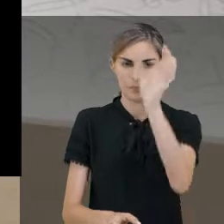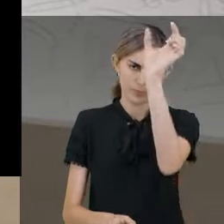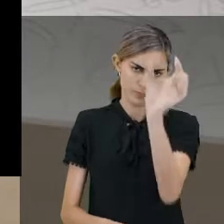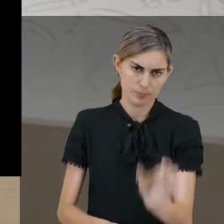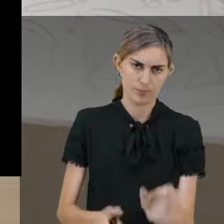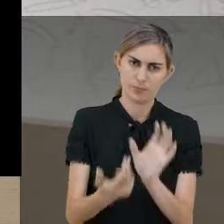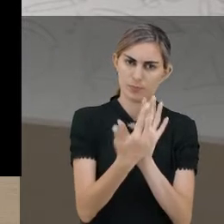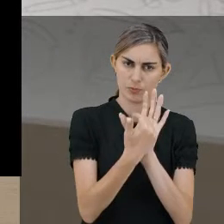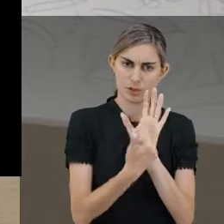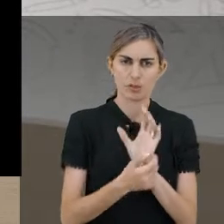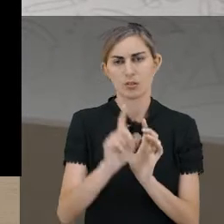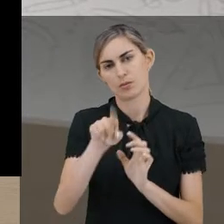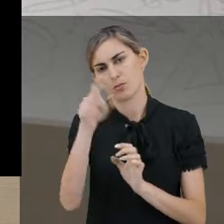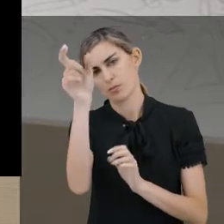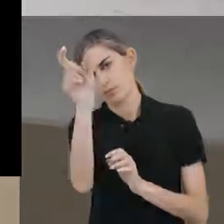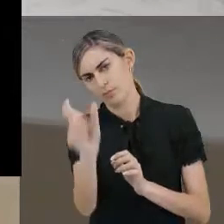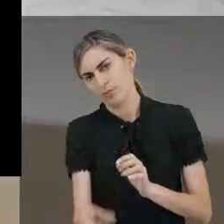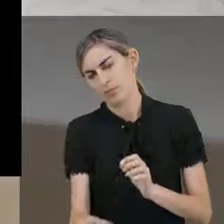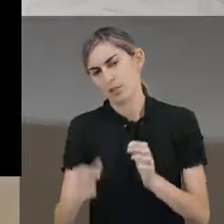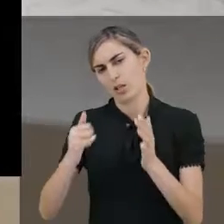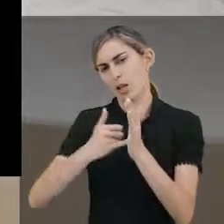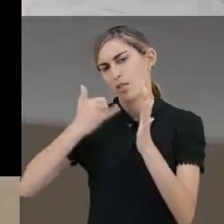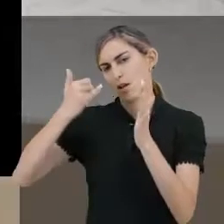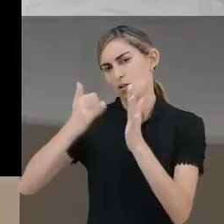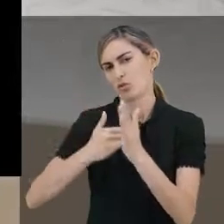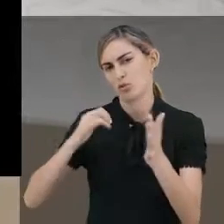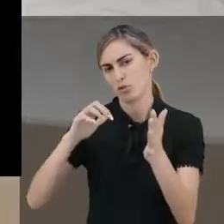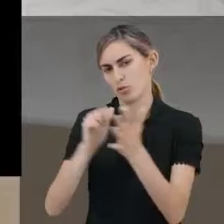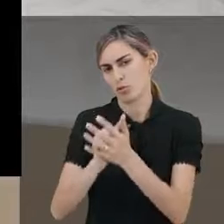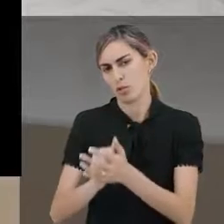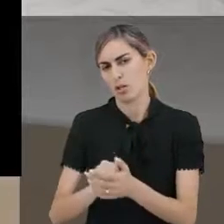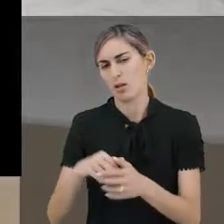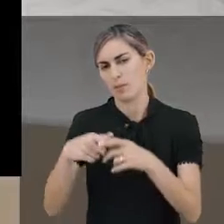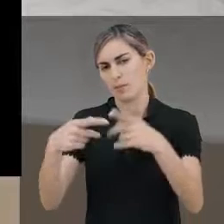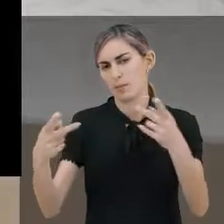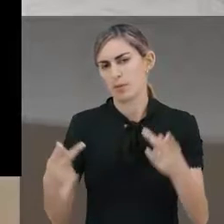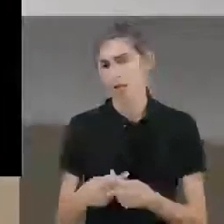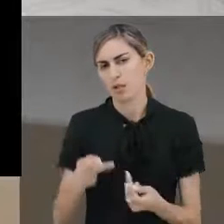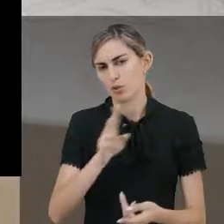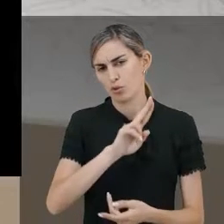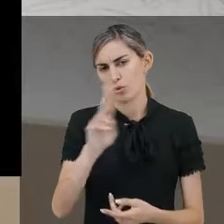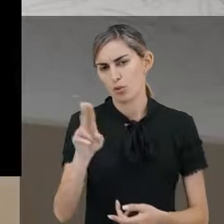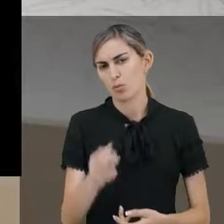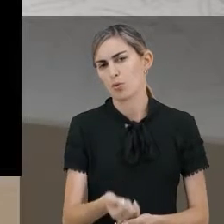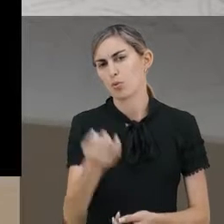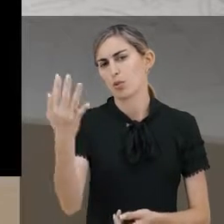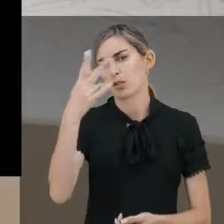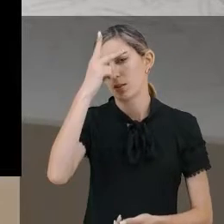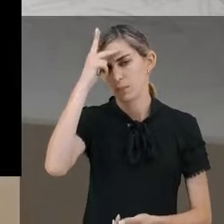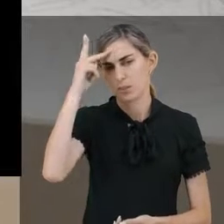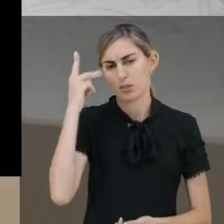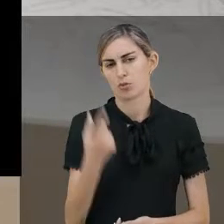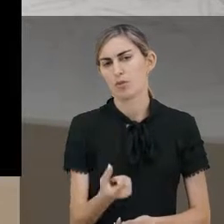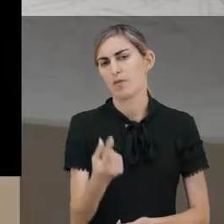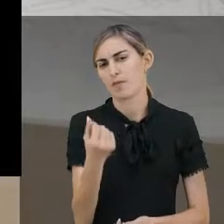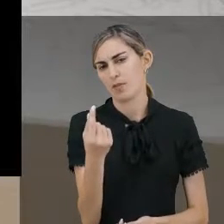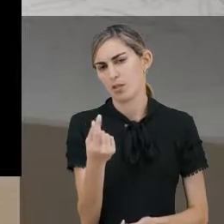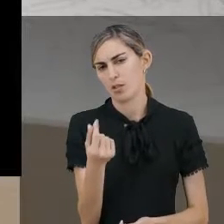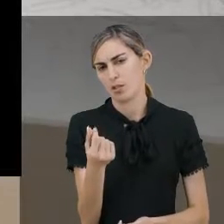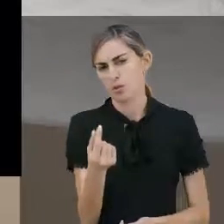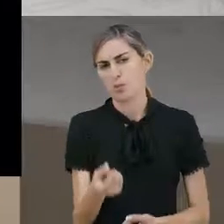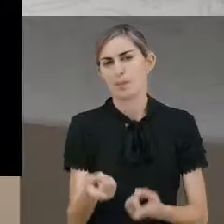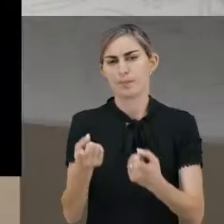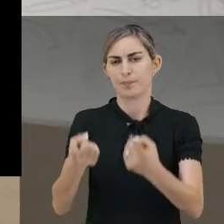esquerda, possui um pequeno cadastro para cadastrar, alterar o prato, com o seu respectivo nome, quantidade de pessoas servidas e o